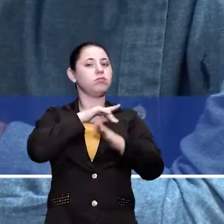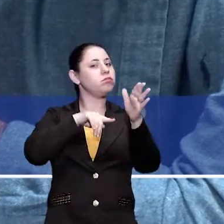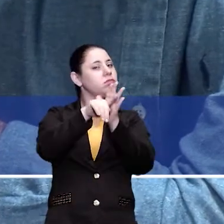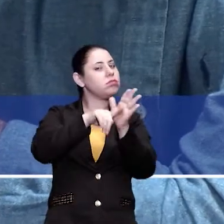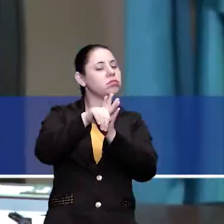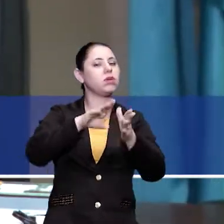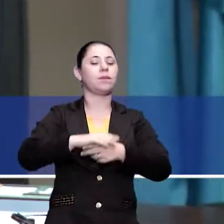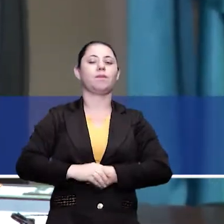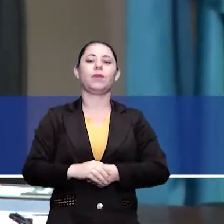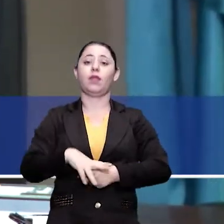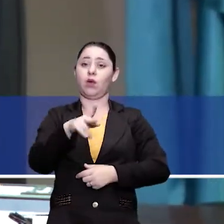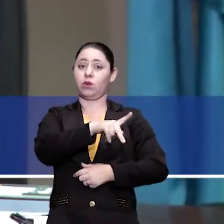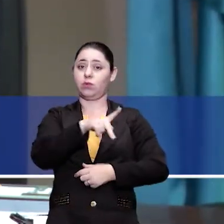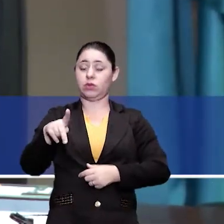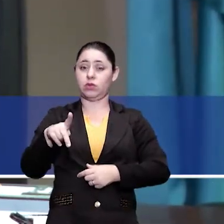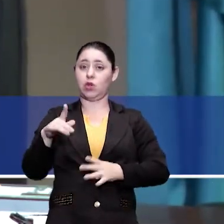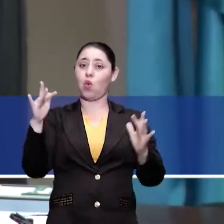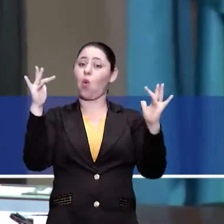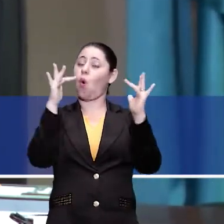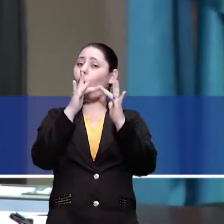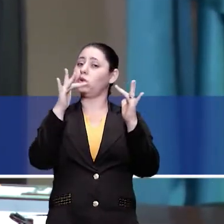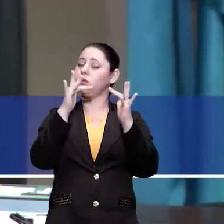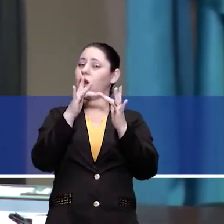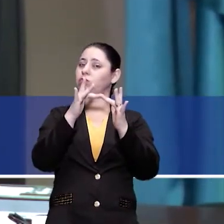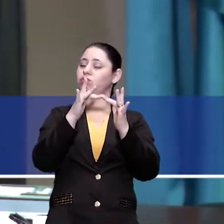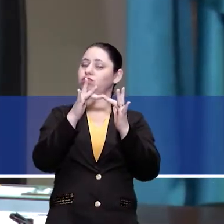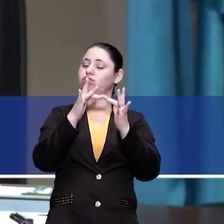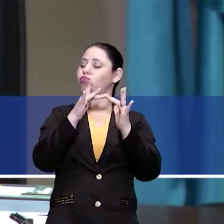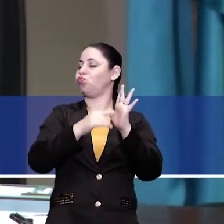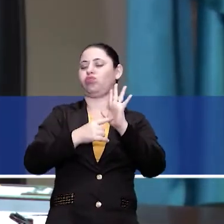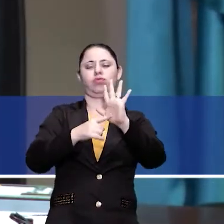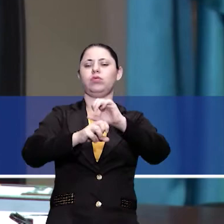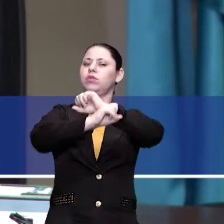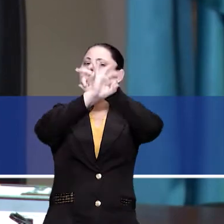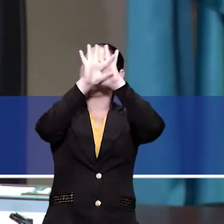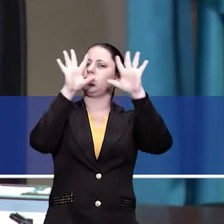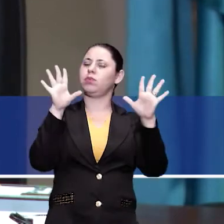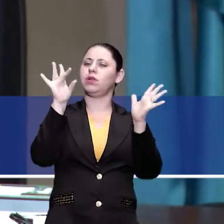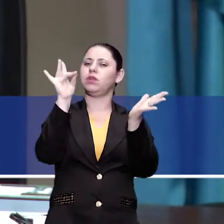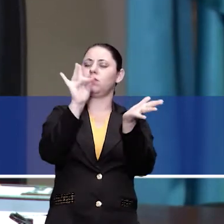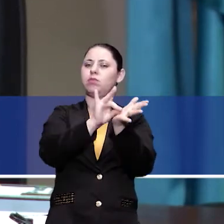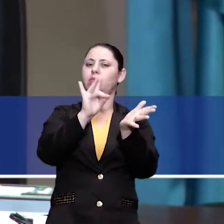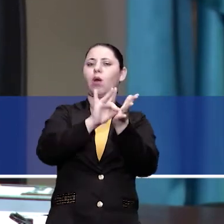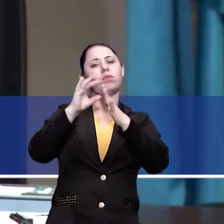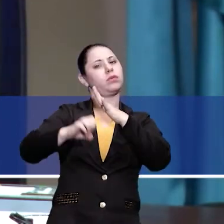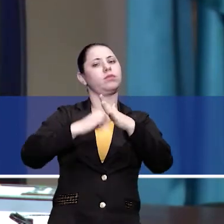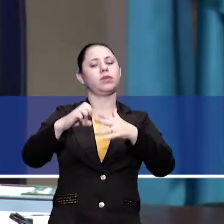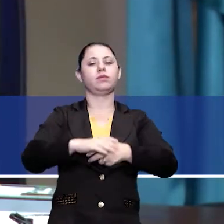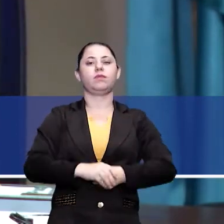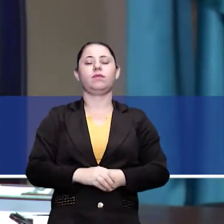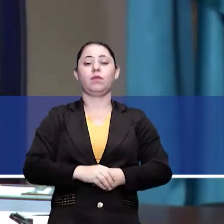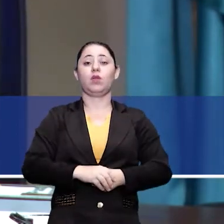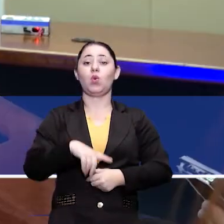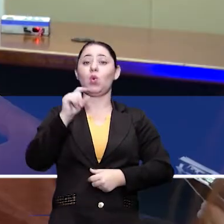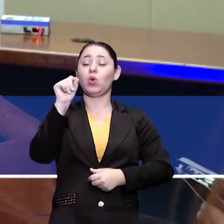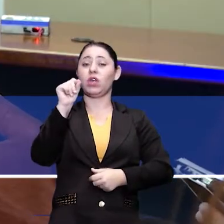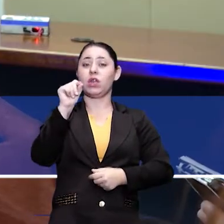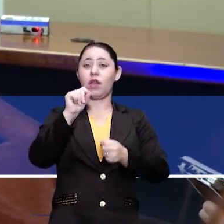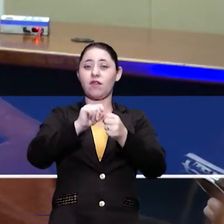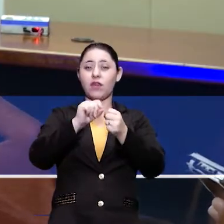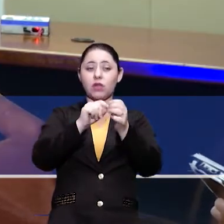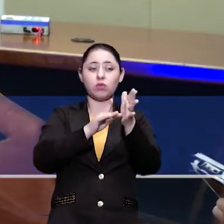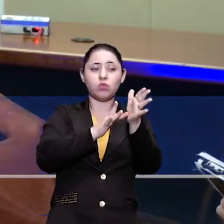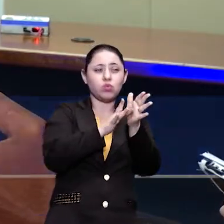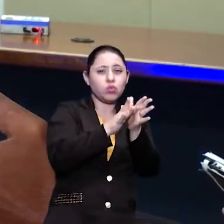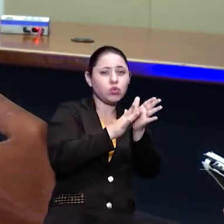São Carlos. Segundo o presidente, a maneira com que esse contato foi feito não demonstrou transparência por parte da Energisa. O que não é